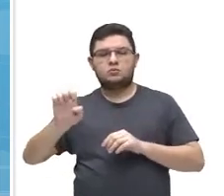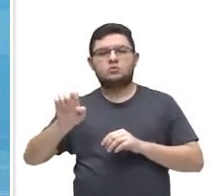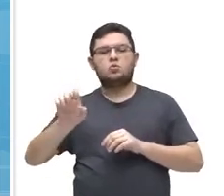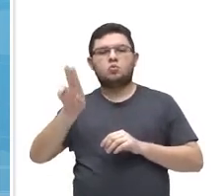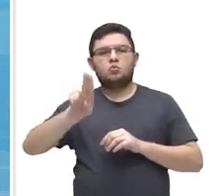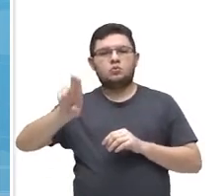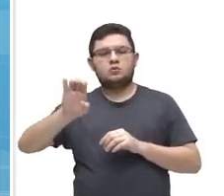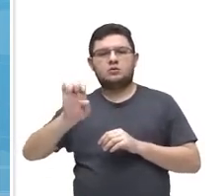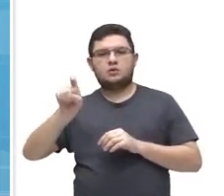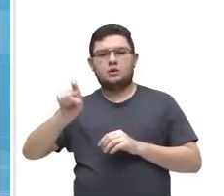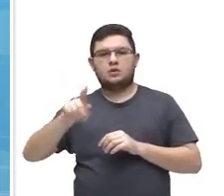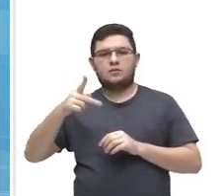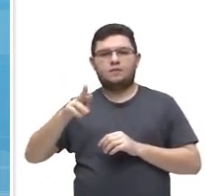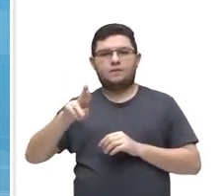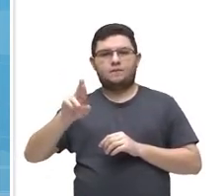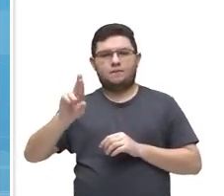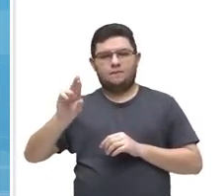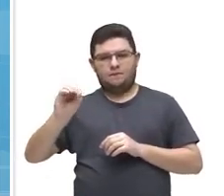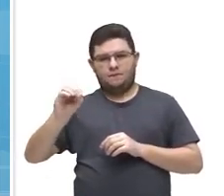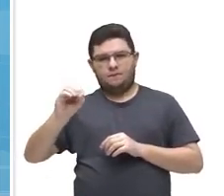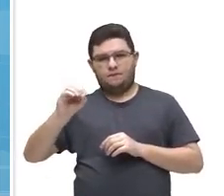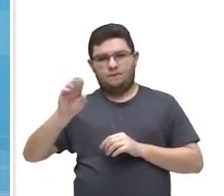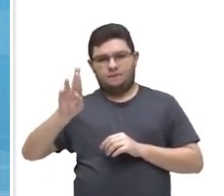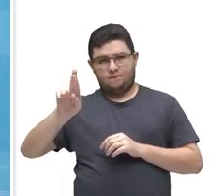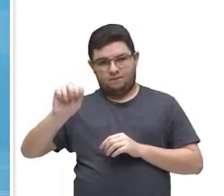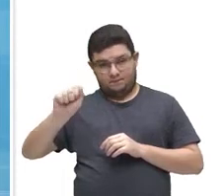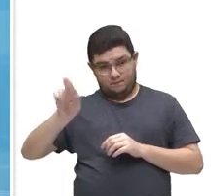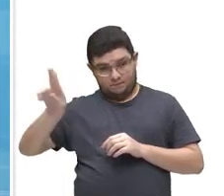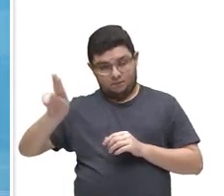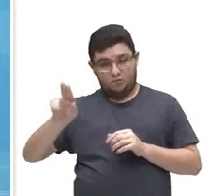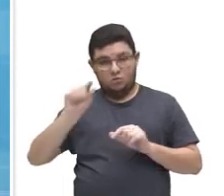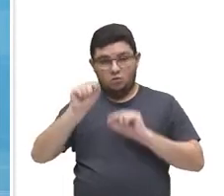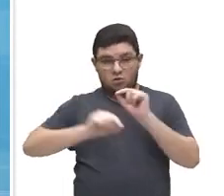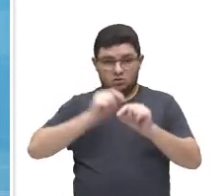também vocês anotarem para vocês ter aí